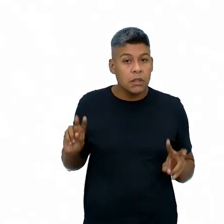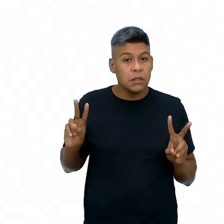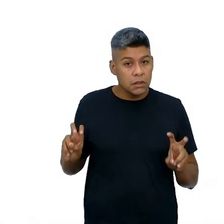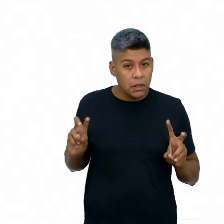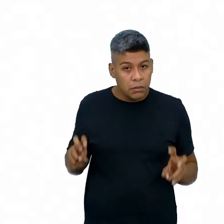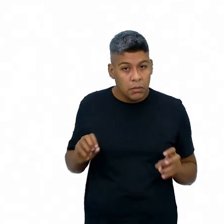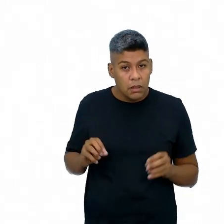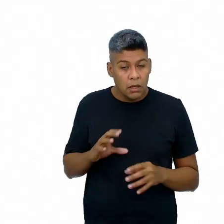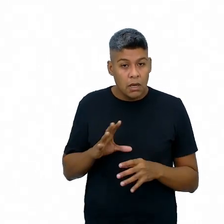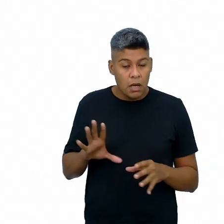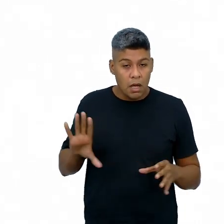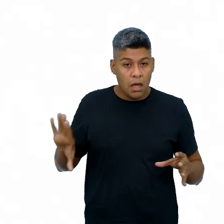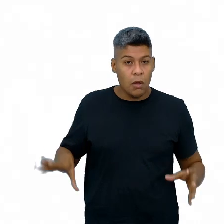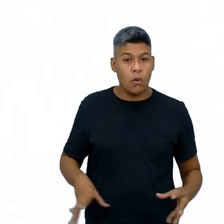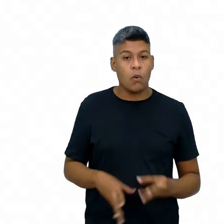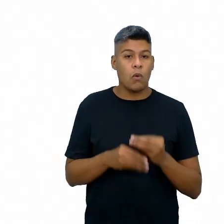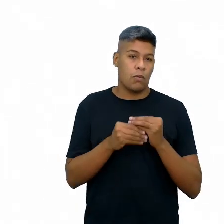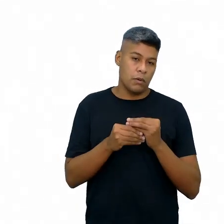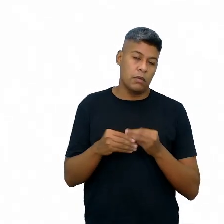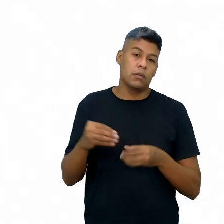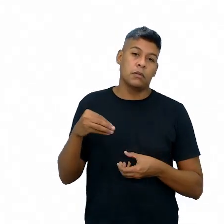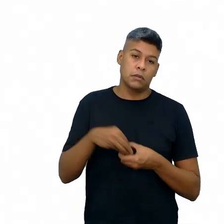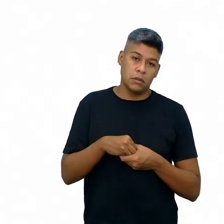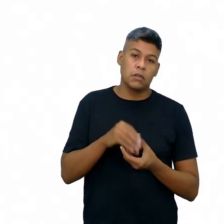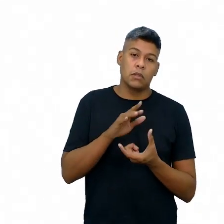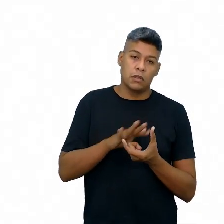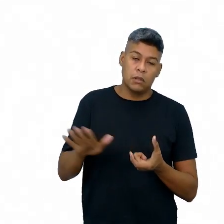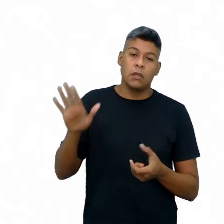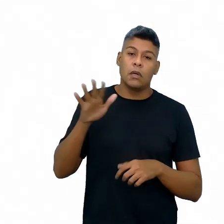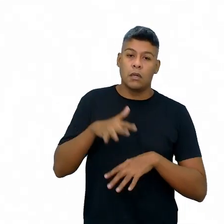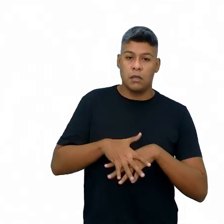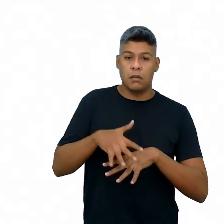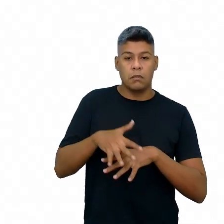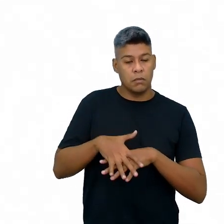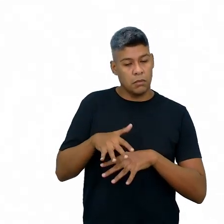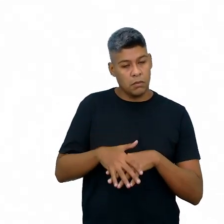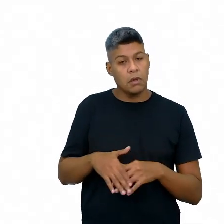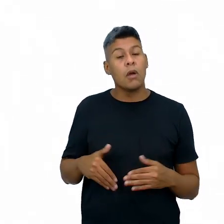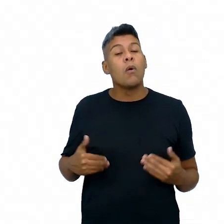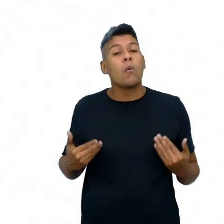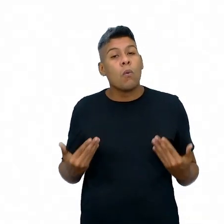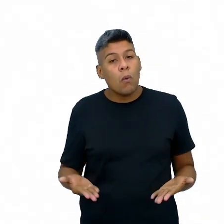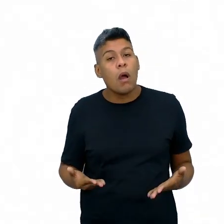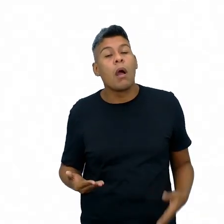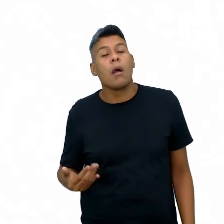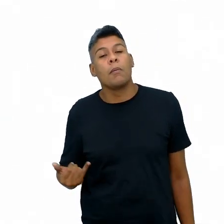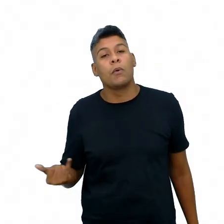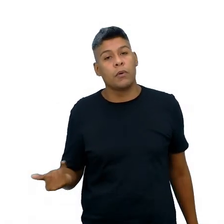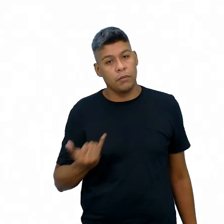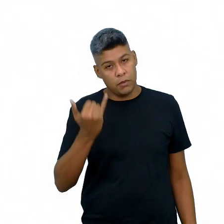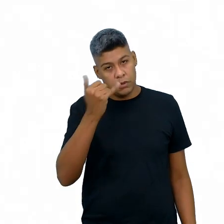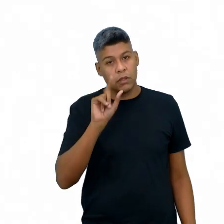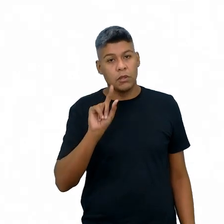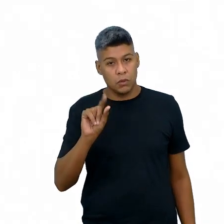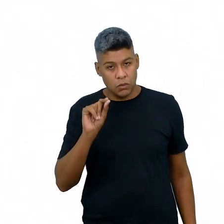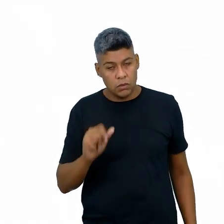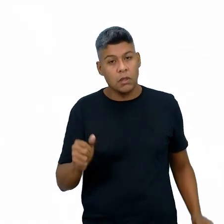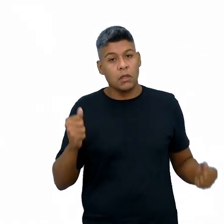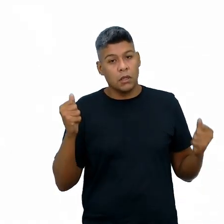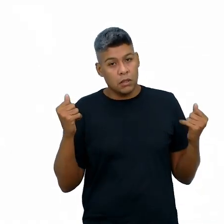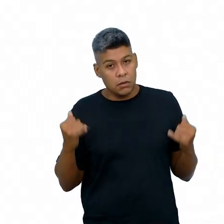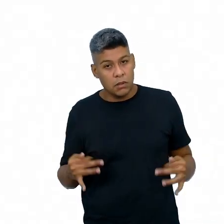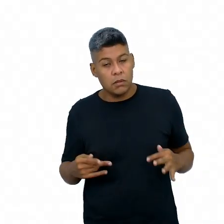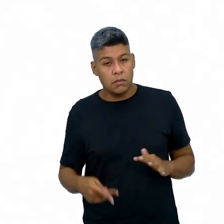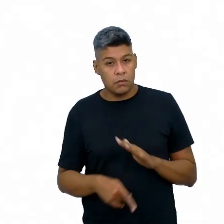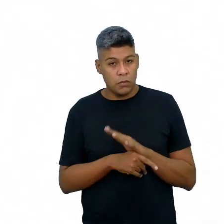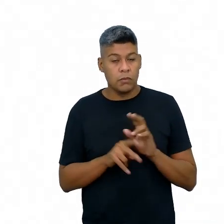se complementando, né, dentro do letramento matemático e de quanto é importante a abordagem